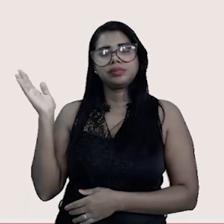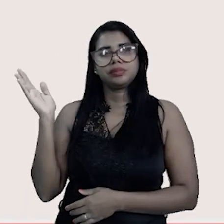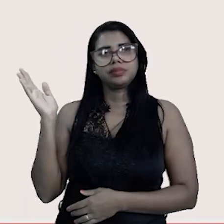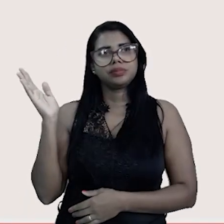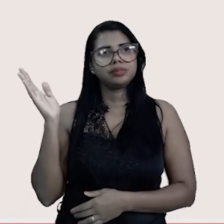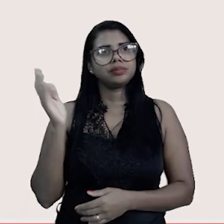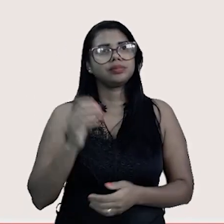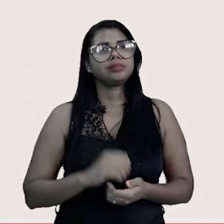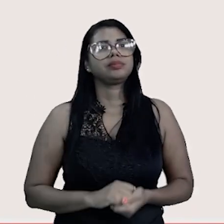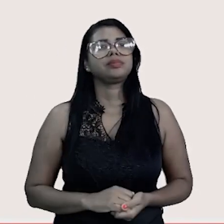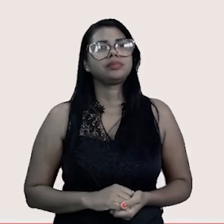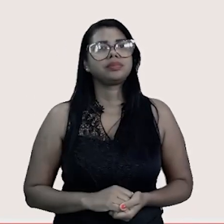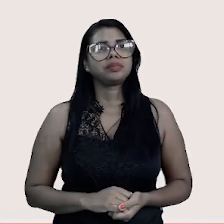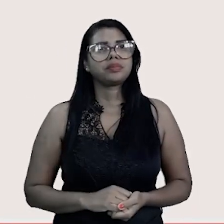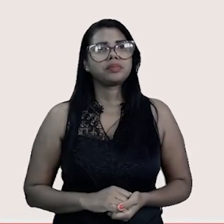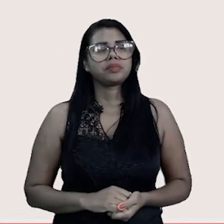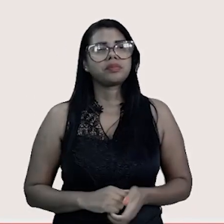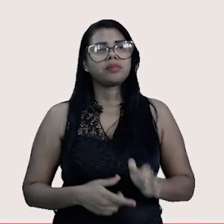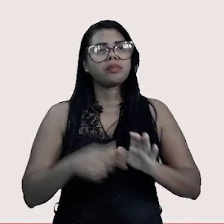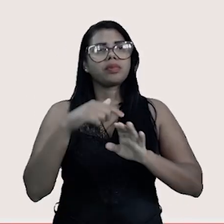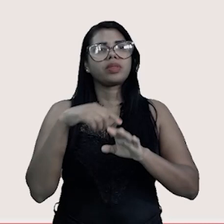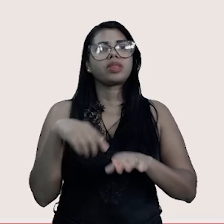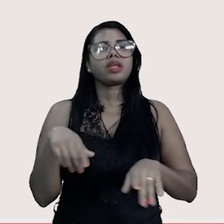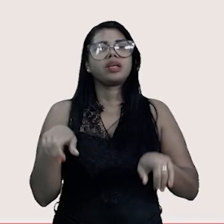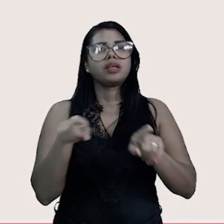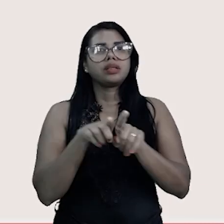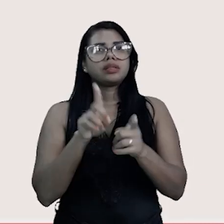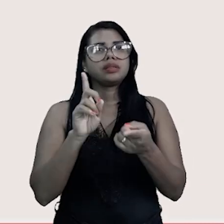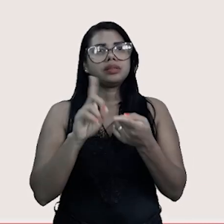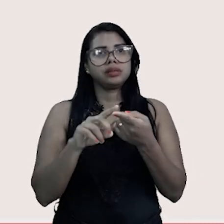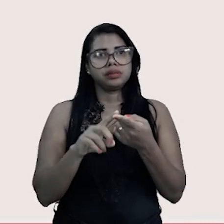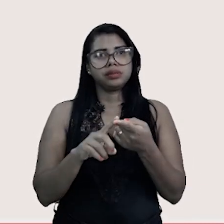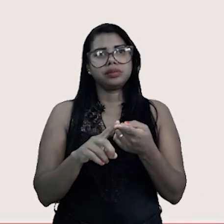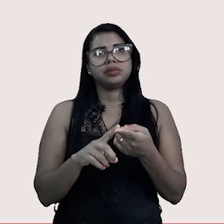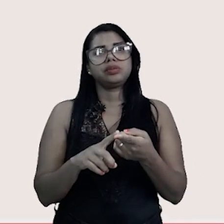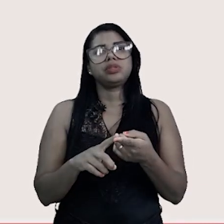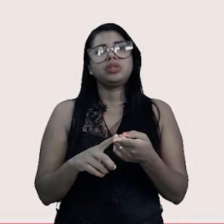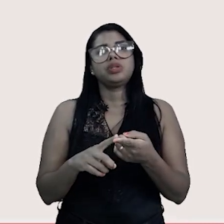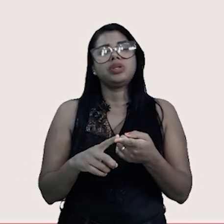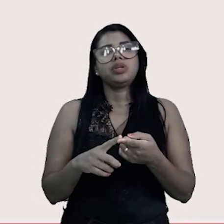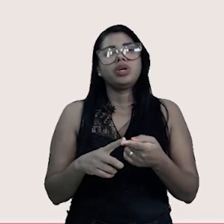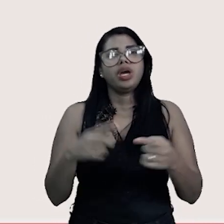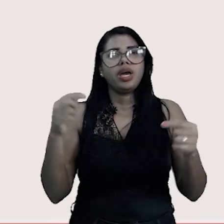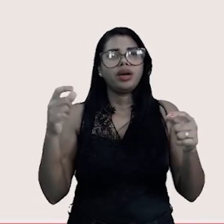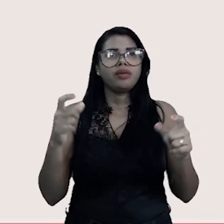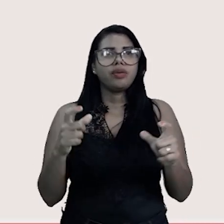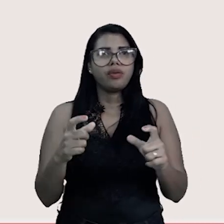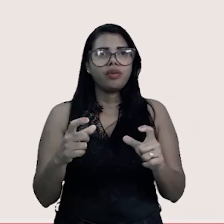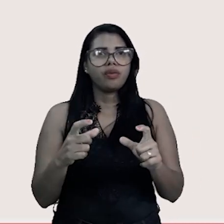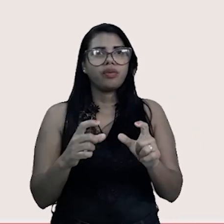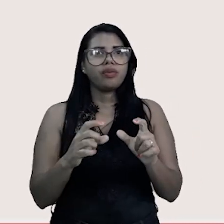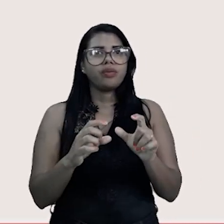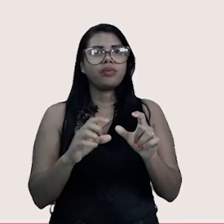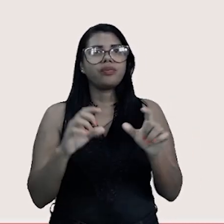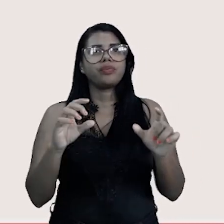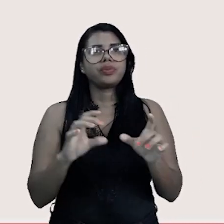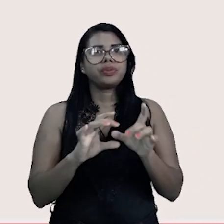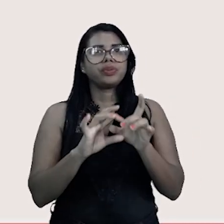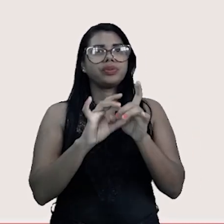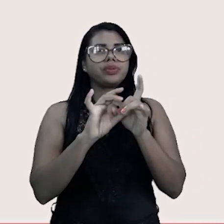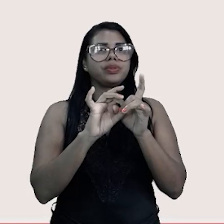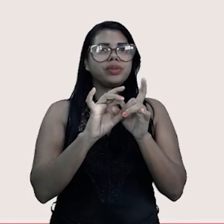é? A gente costuma dizer que isso é chamada concordância ideológica. Concordância ideológica, é a